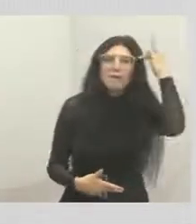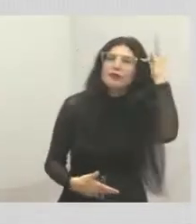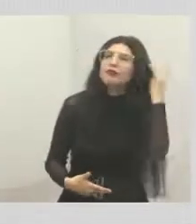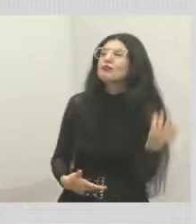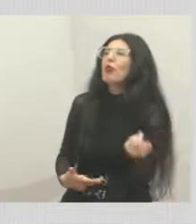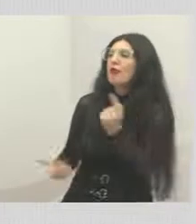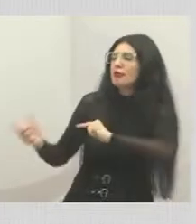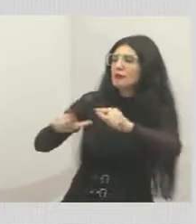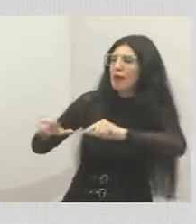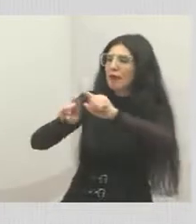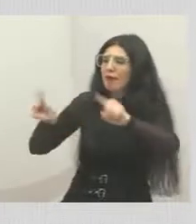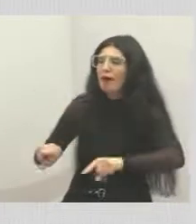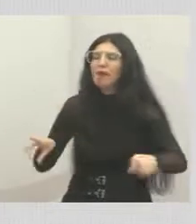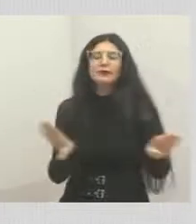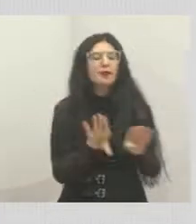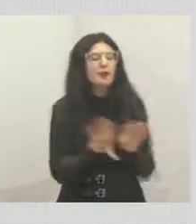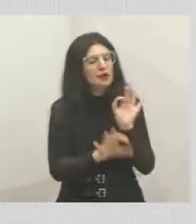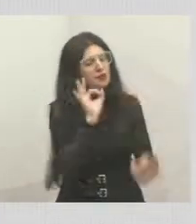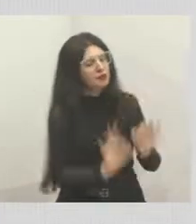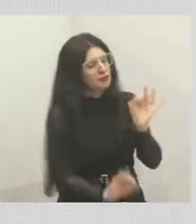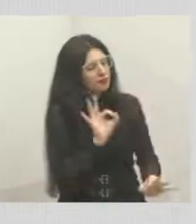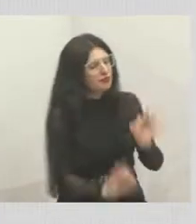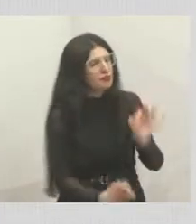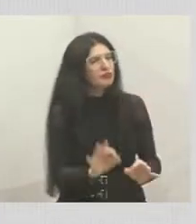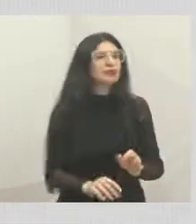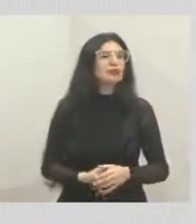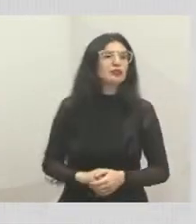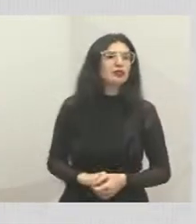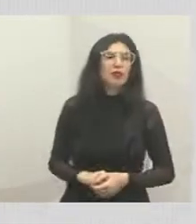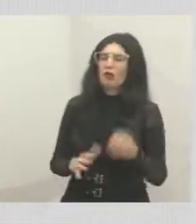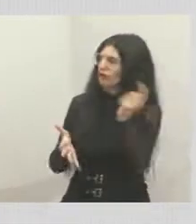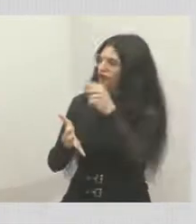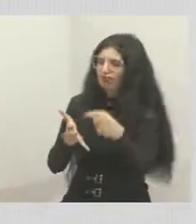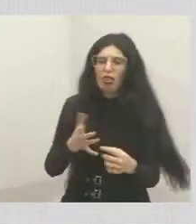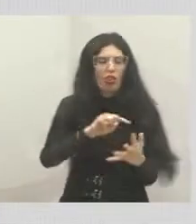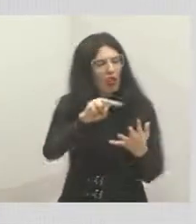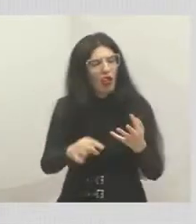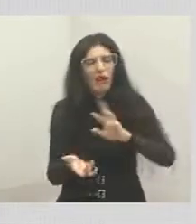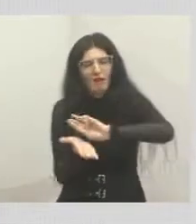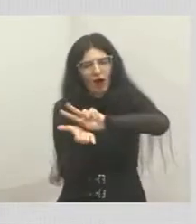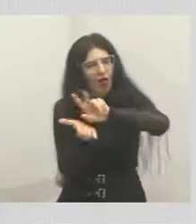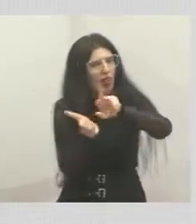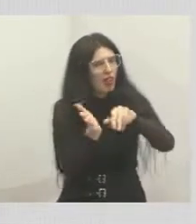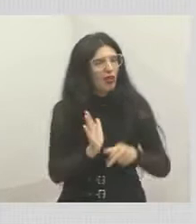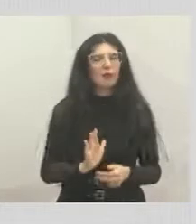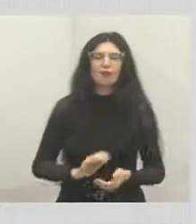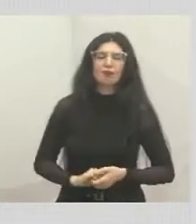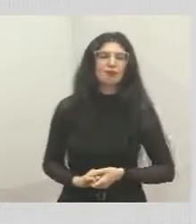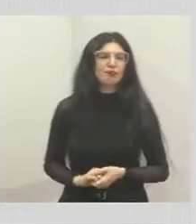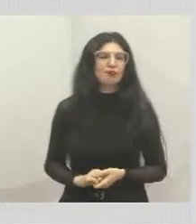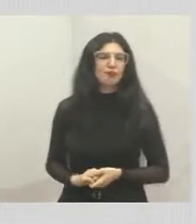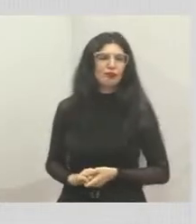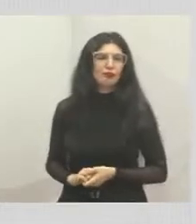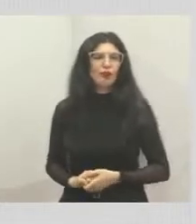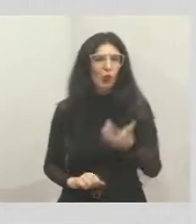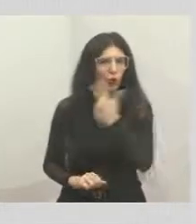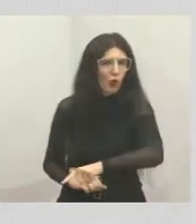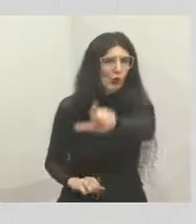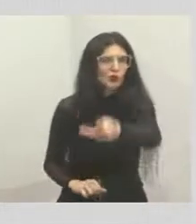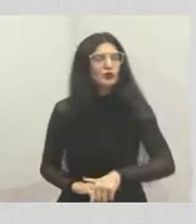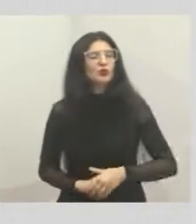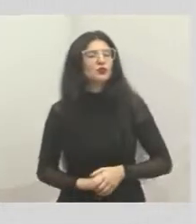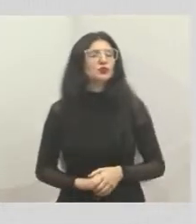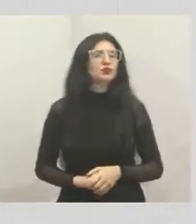jurídica, subvenções, consultorias, diárias, etc., dentro deste outras despesas